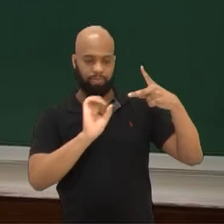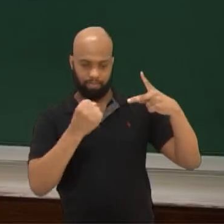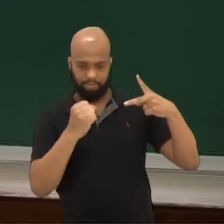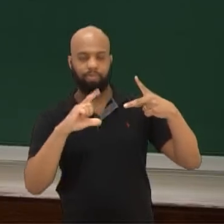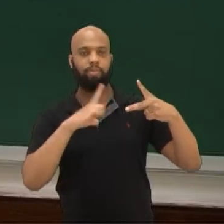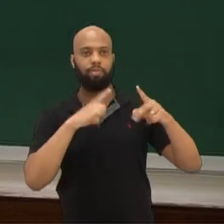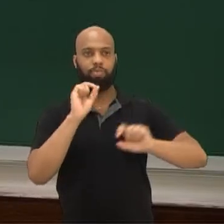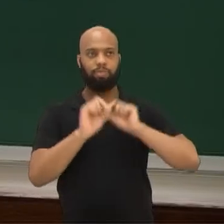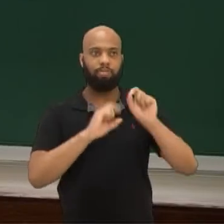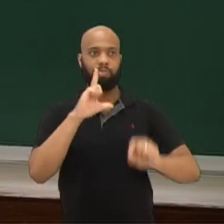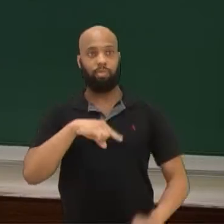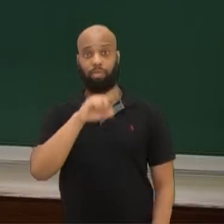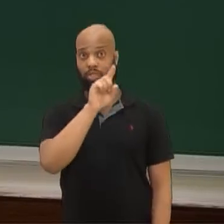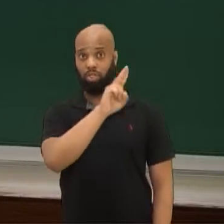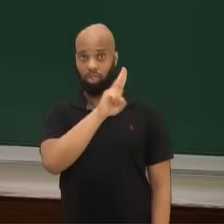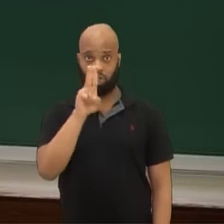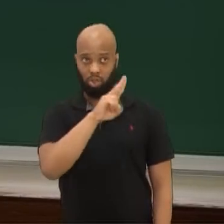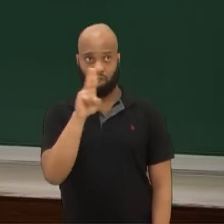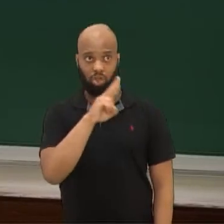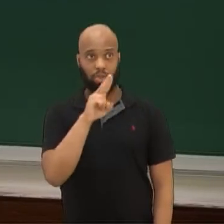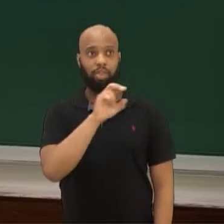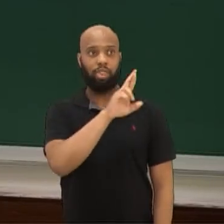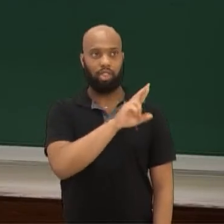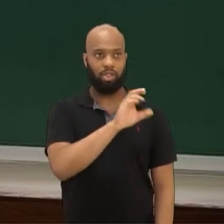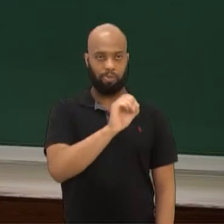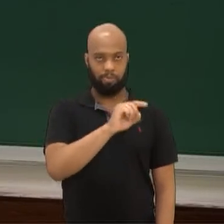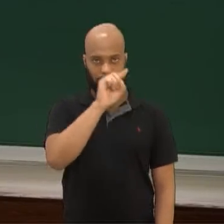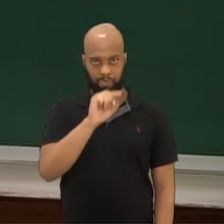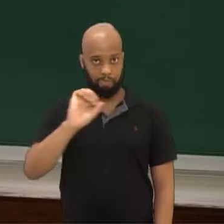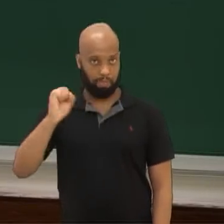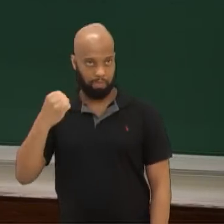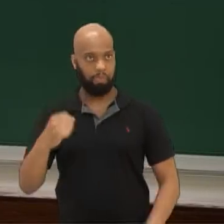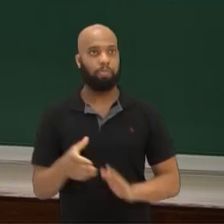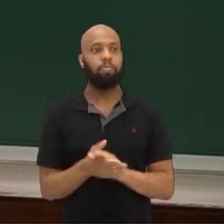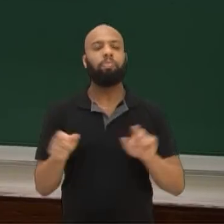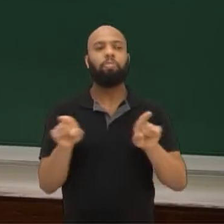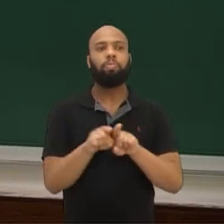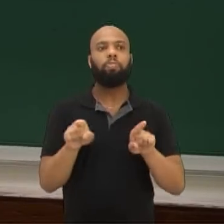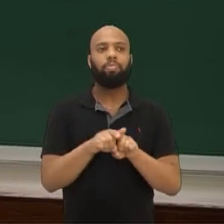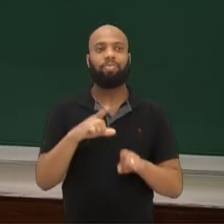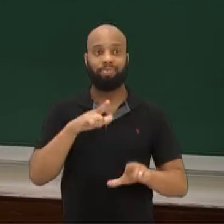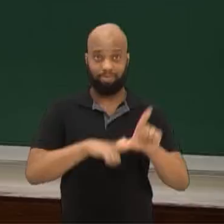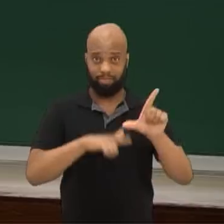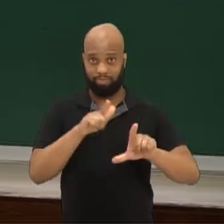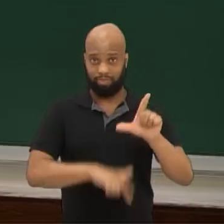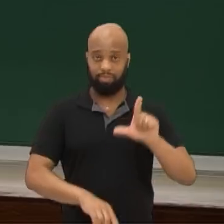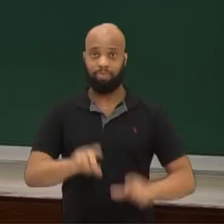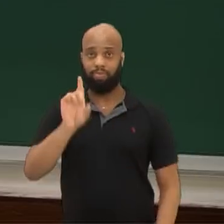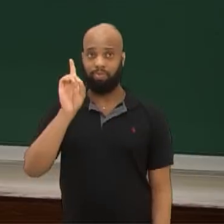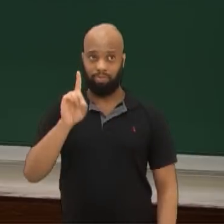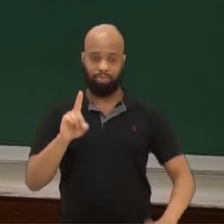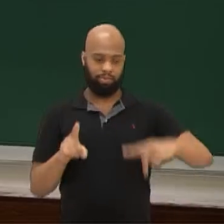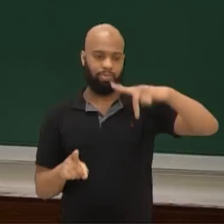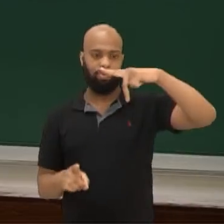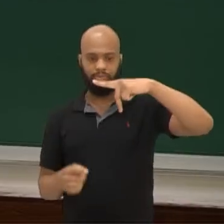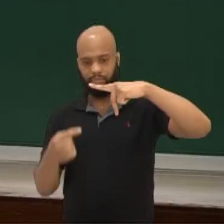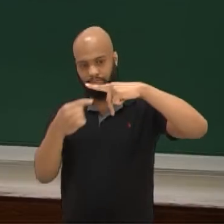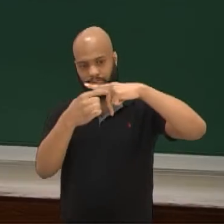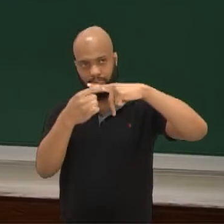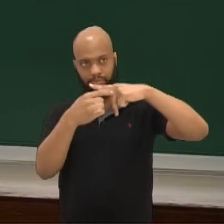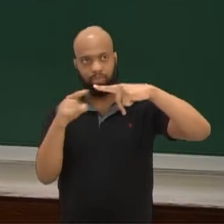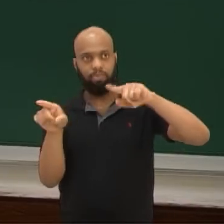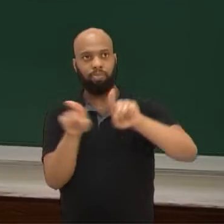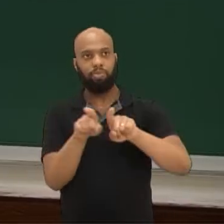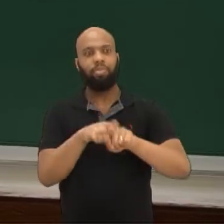Então é o meu ângulo ROS. E a letra D é o meu ângulo O também, que é o vértice aqui, né, a origem, e a